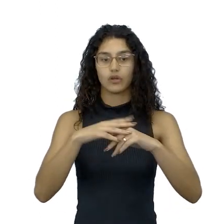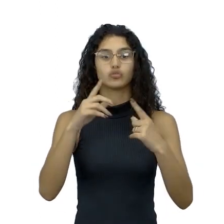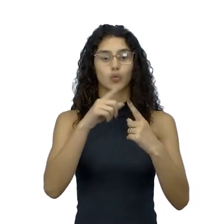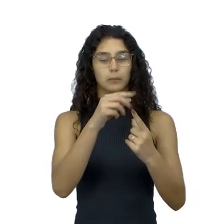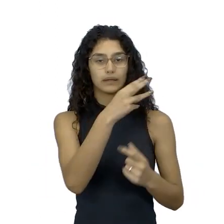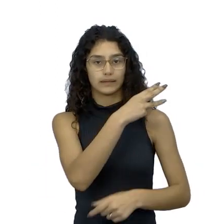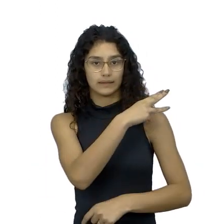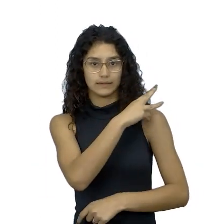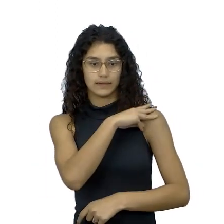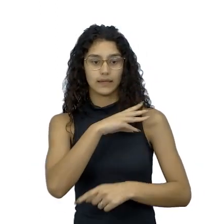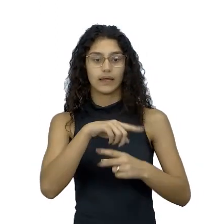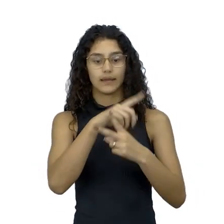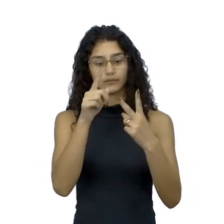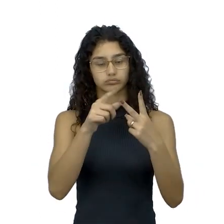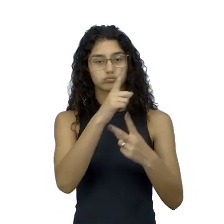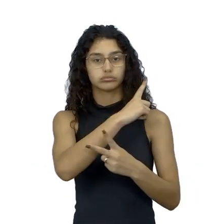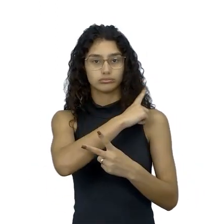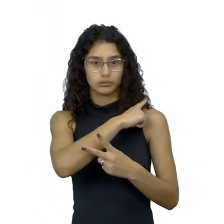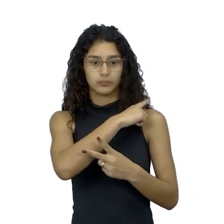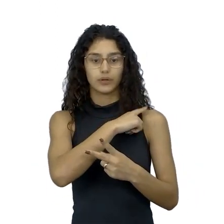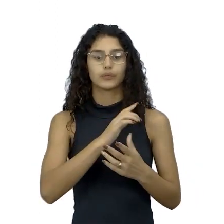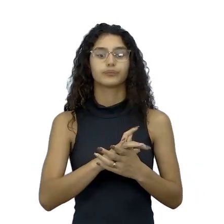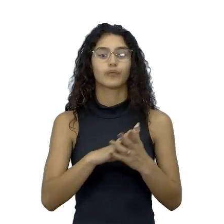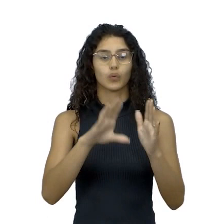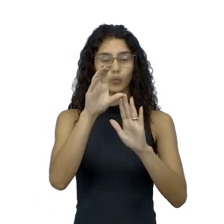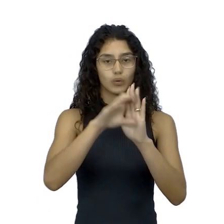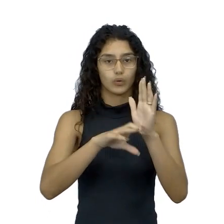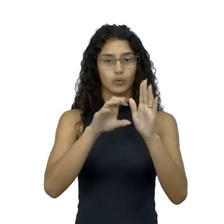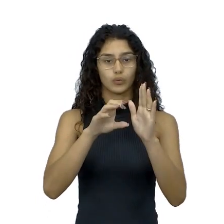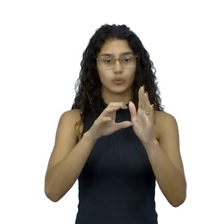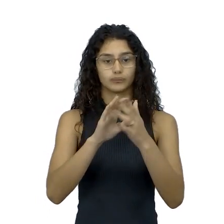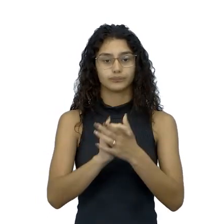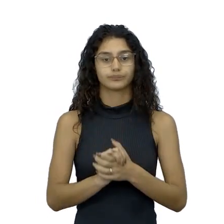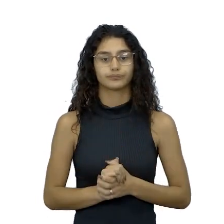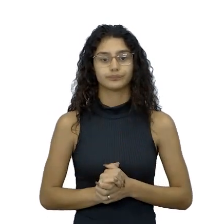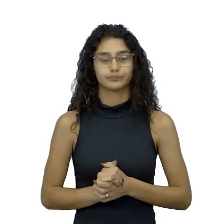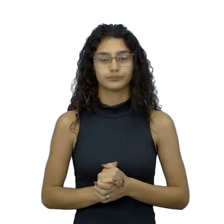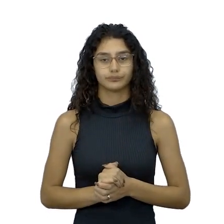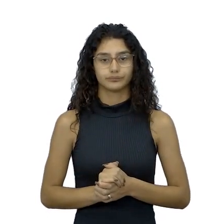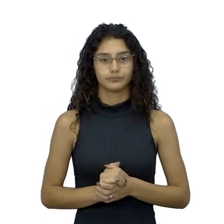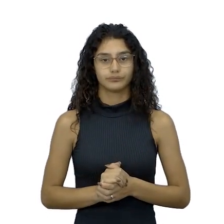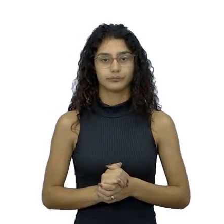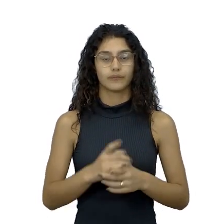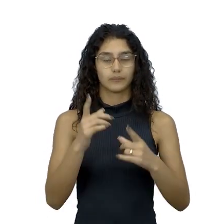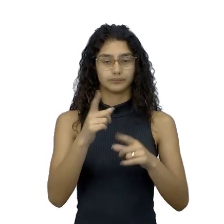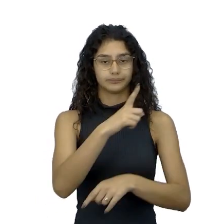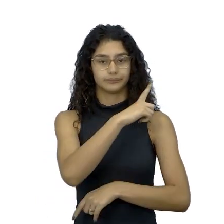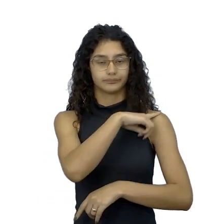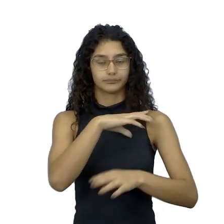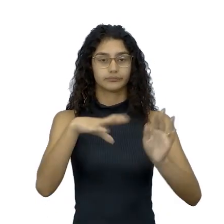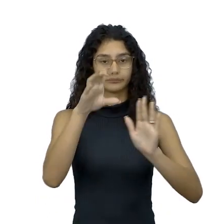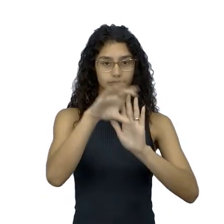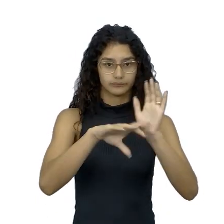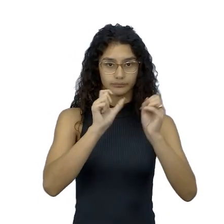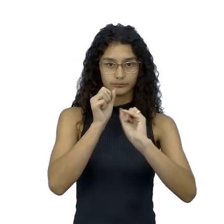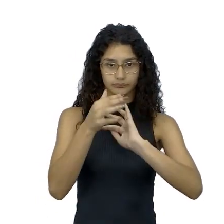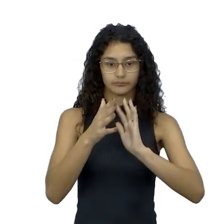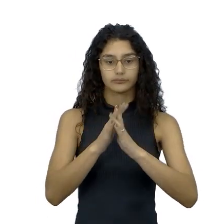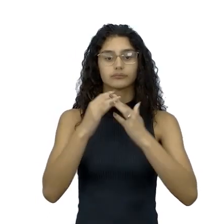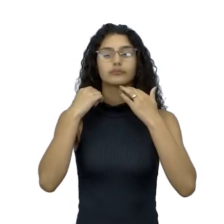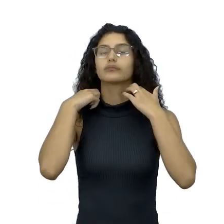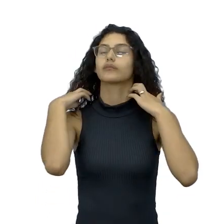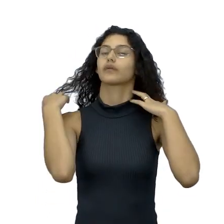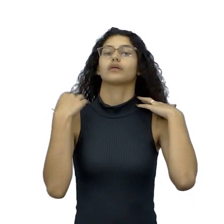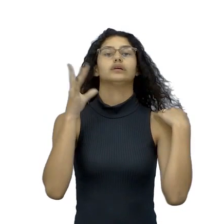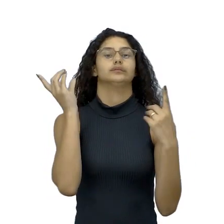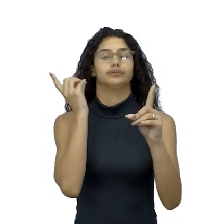terceira série e outra do primeiro ano do currículo em ação, primeira série lá do currículo em ação. Então,